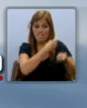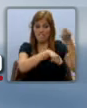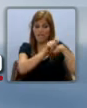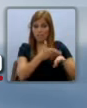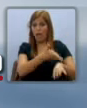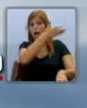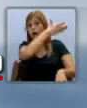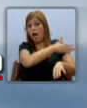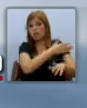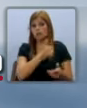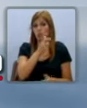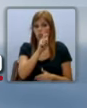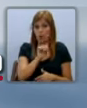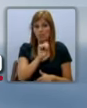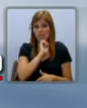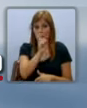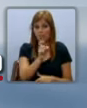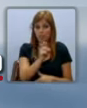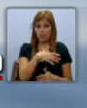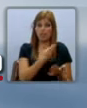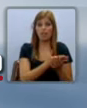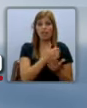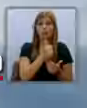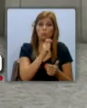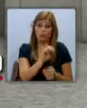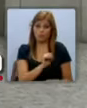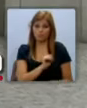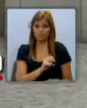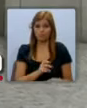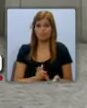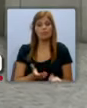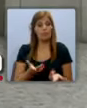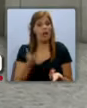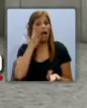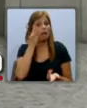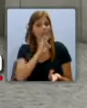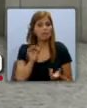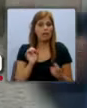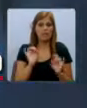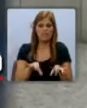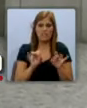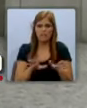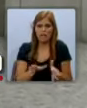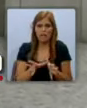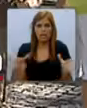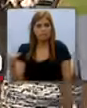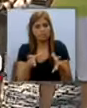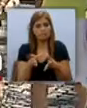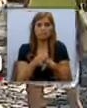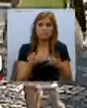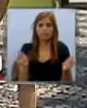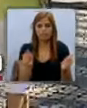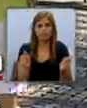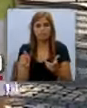BES, de dívida emitida por empresas do Grupo Espírito Santo. Na tentativa de evitar a todo custo a resolução do problema por via